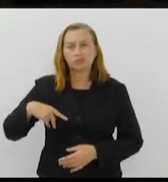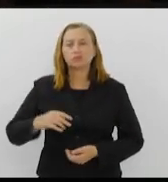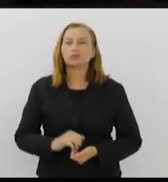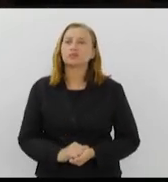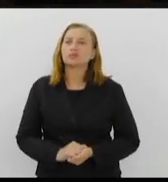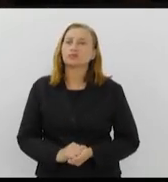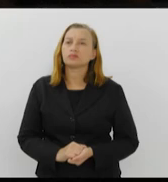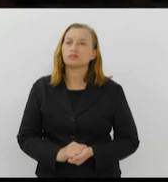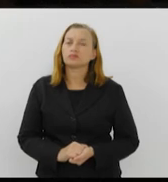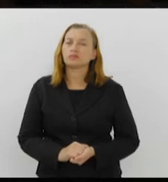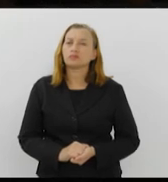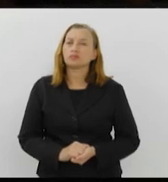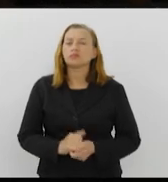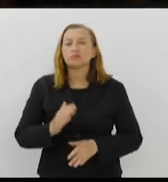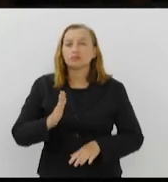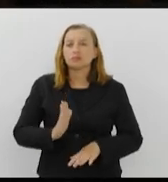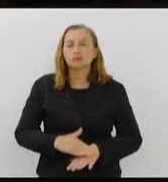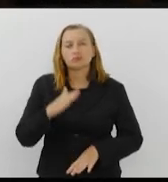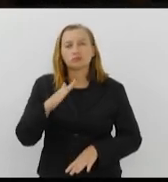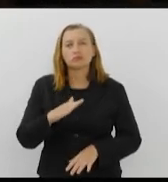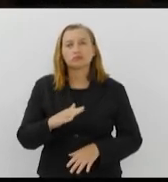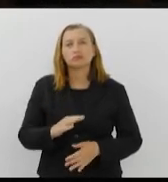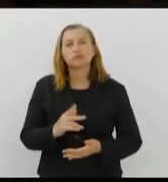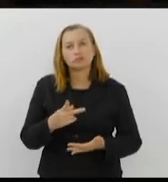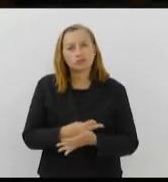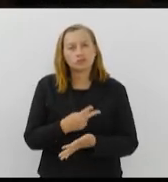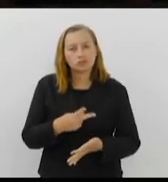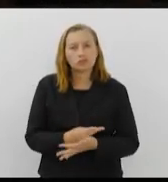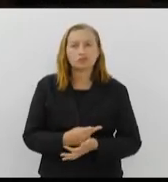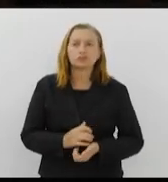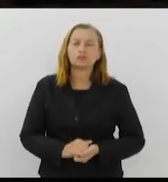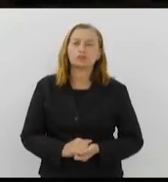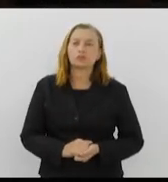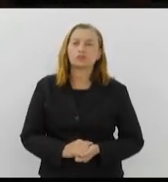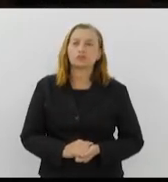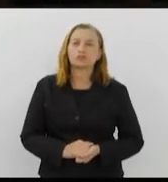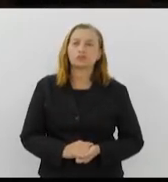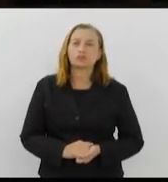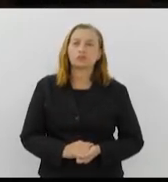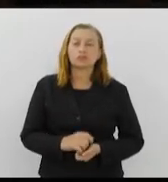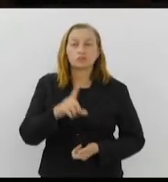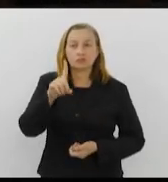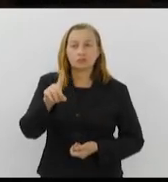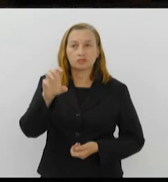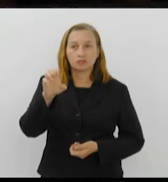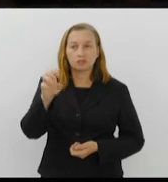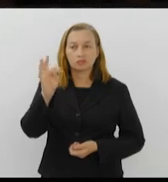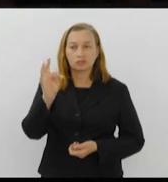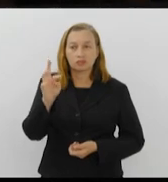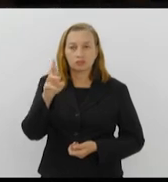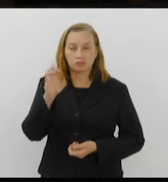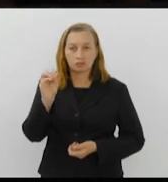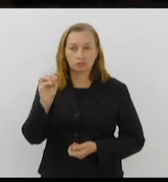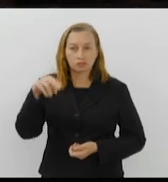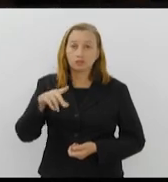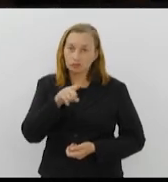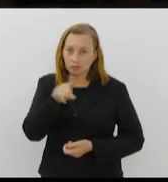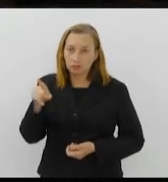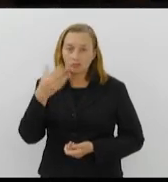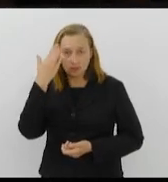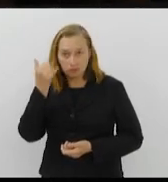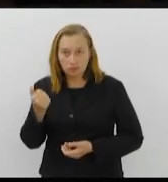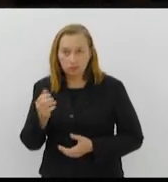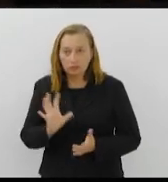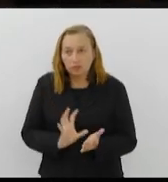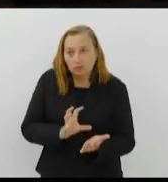competentes, mais uma arbitrariedade praticada pelo DETRO. O DETRO, todos sabem, é um órgão